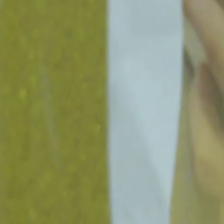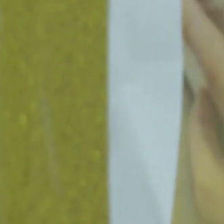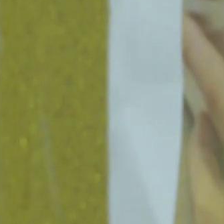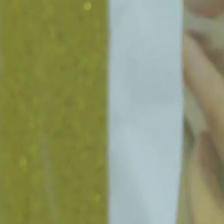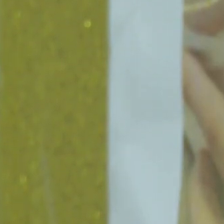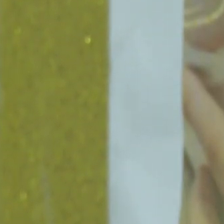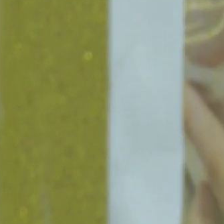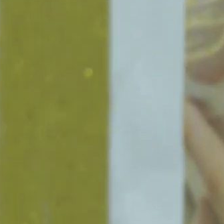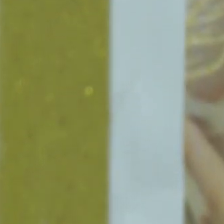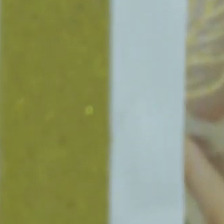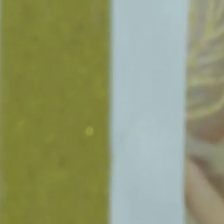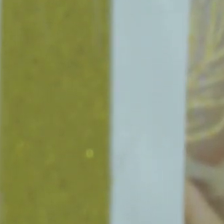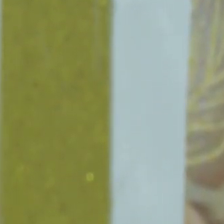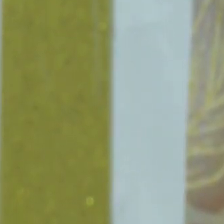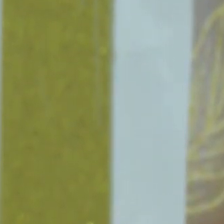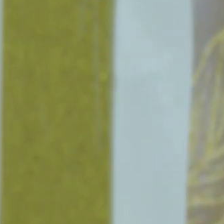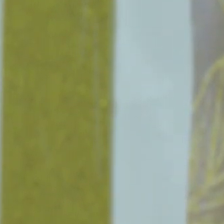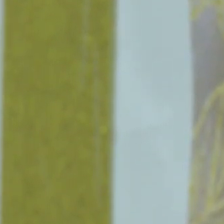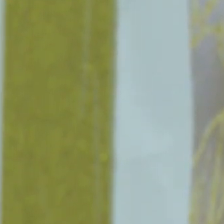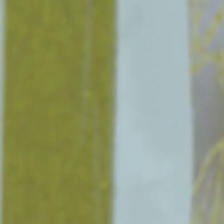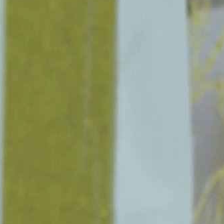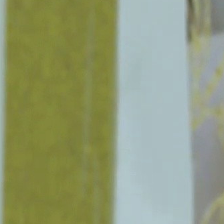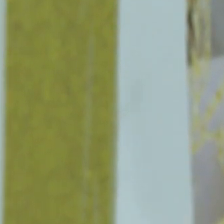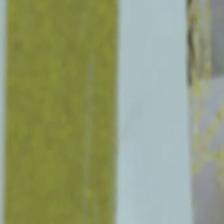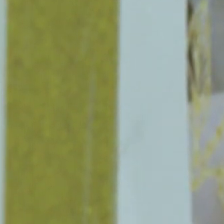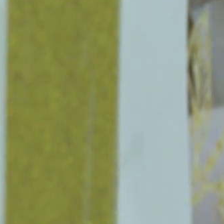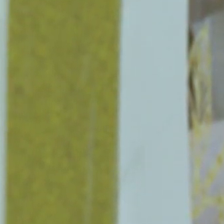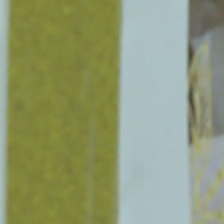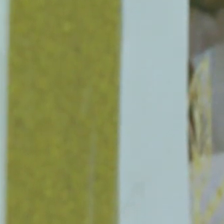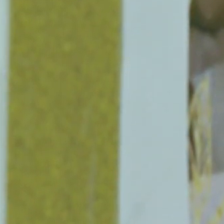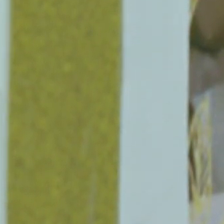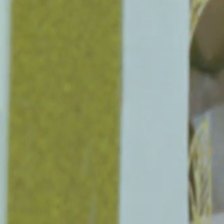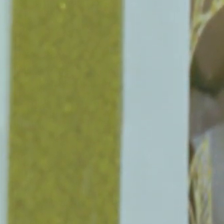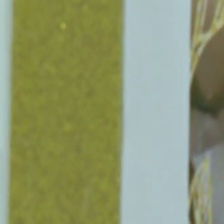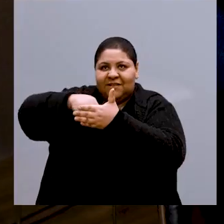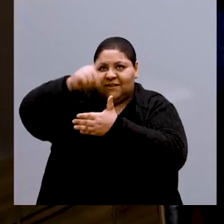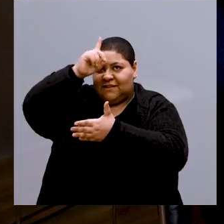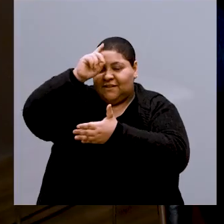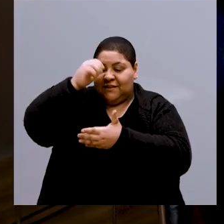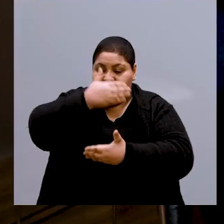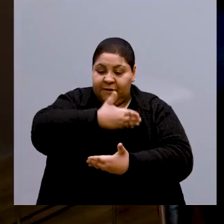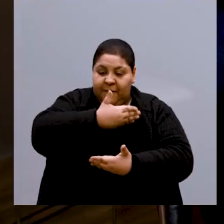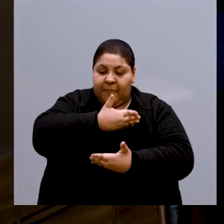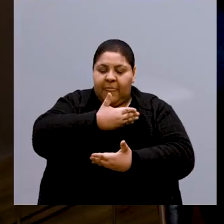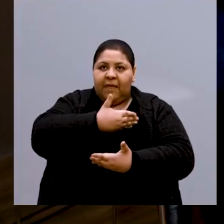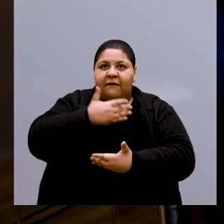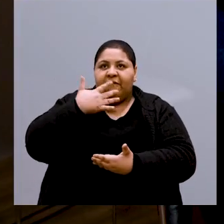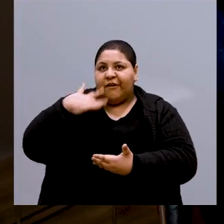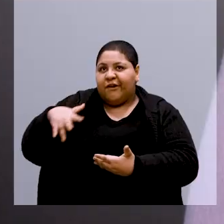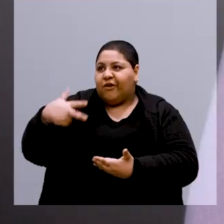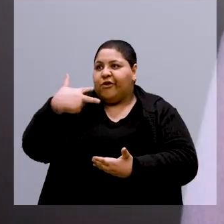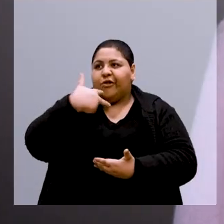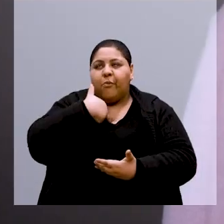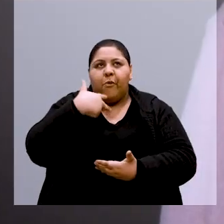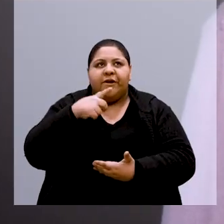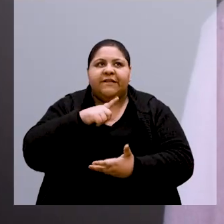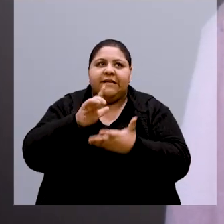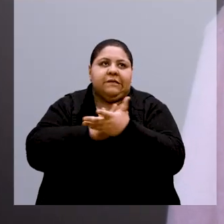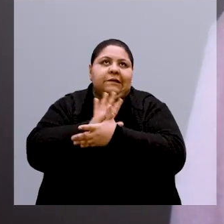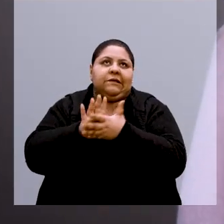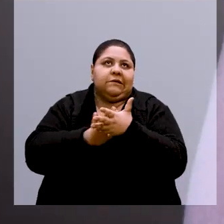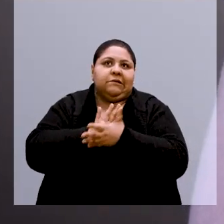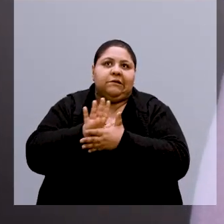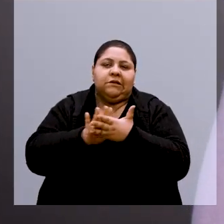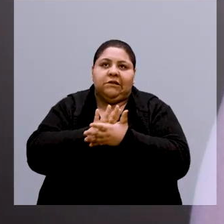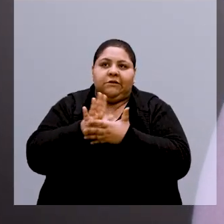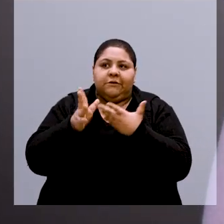sustentável, né, do que um banco de leite, né? Então, a gente sabe que dentro dos hospitais amigos da criança, a gente não pode ter